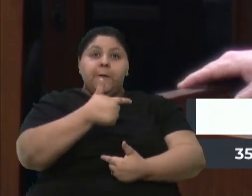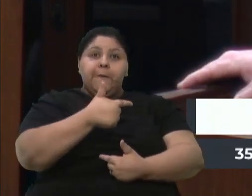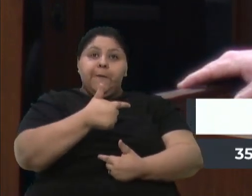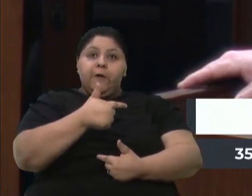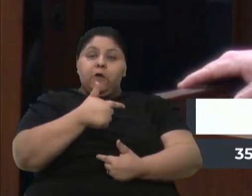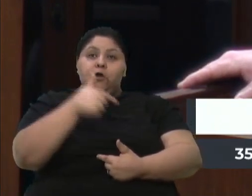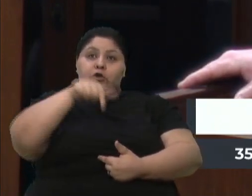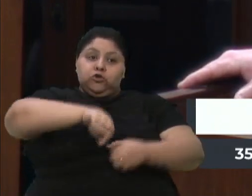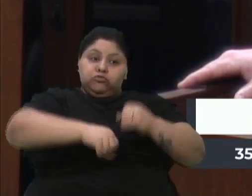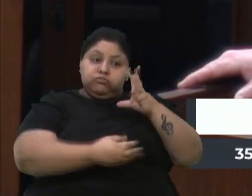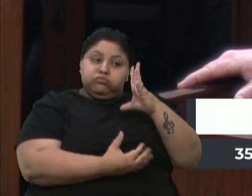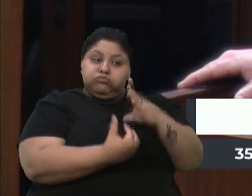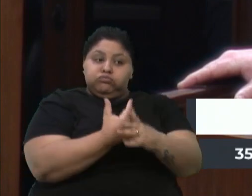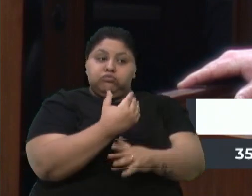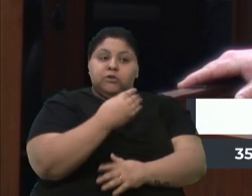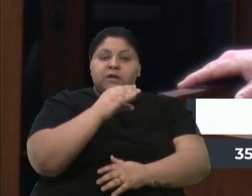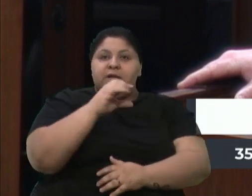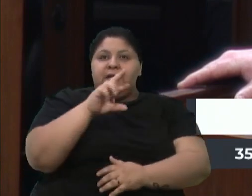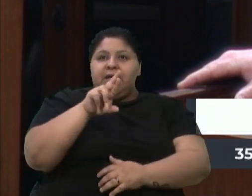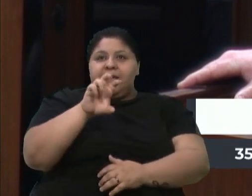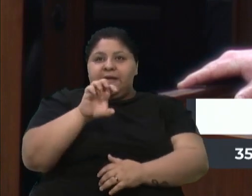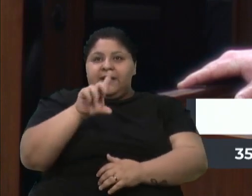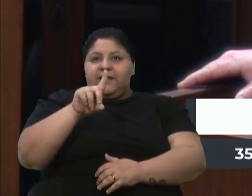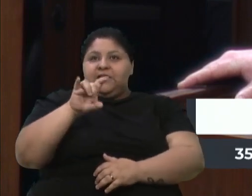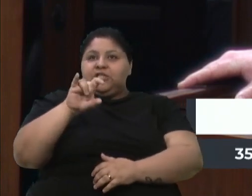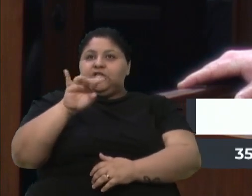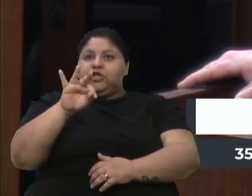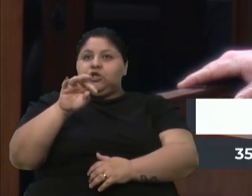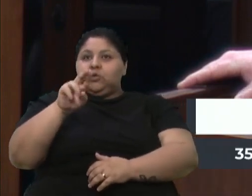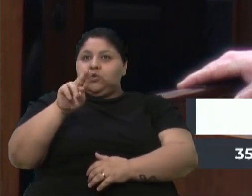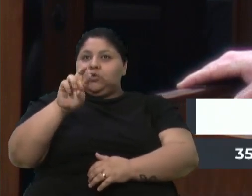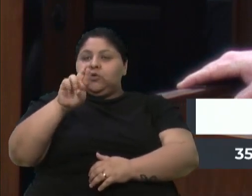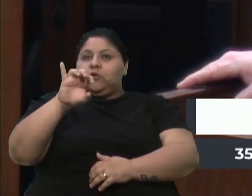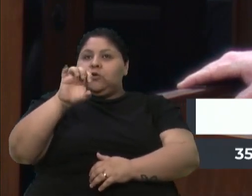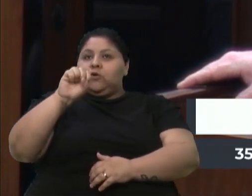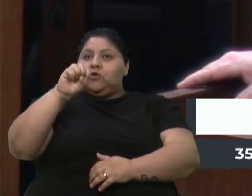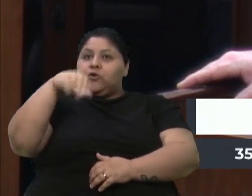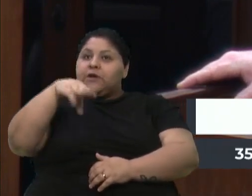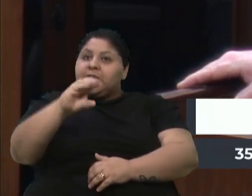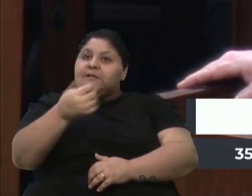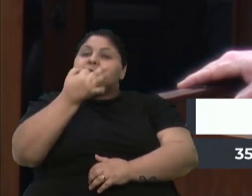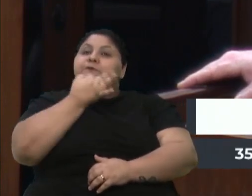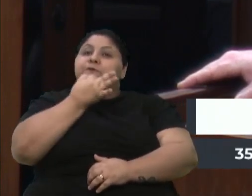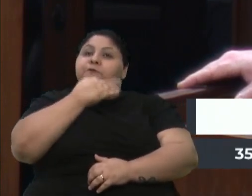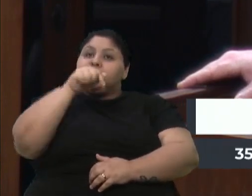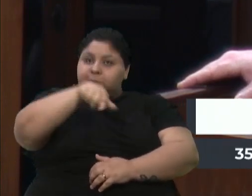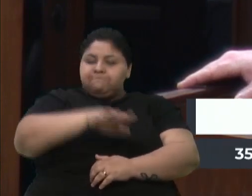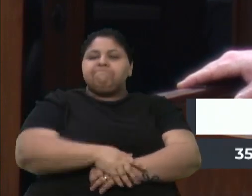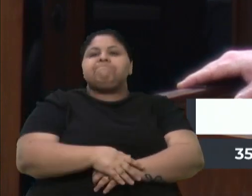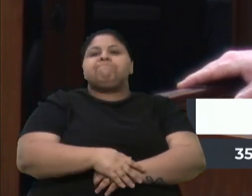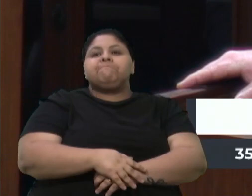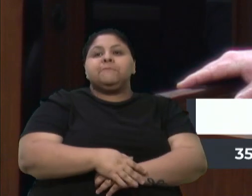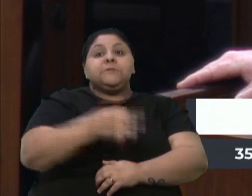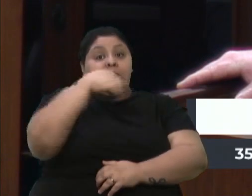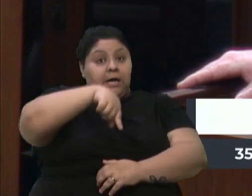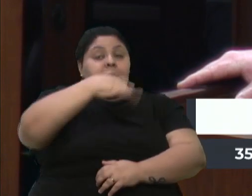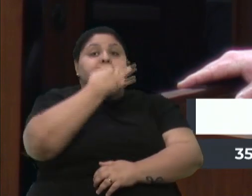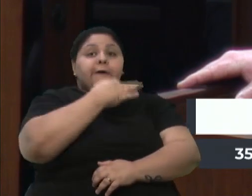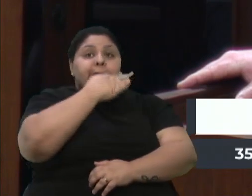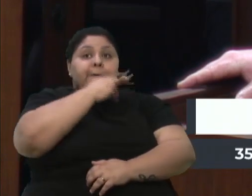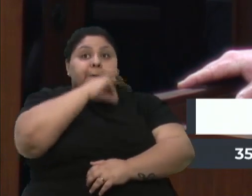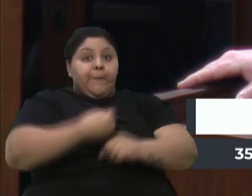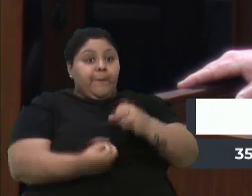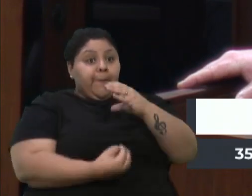lançando o Cred Turismo Caxias, que Caxias do Sul foi pioneiro com a questão do Cred Caxias, e agora estamos